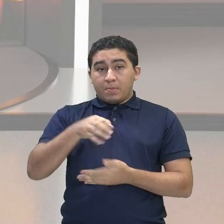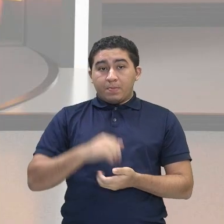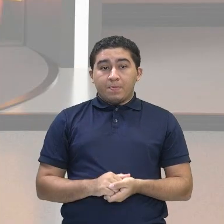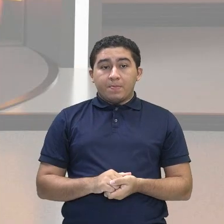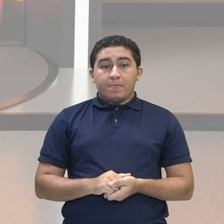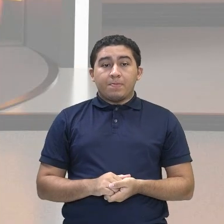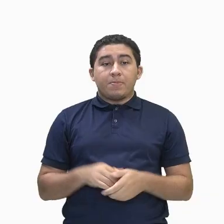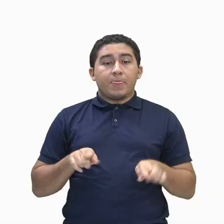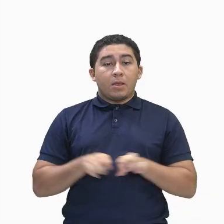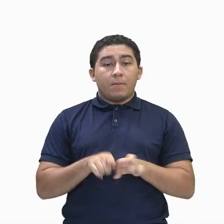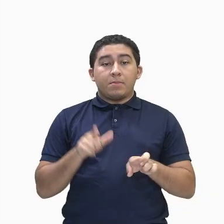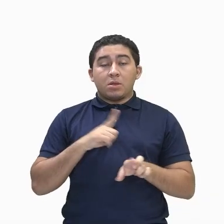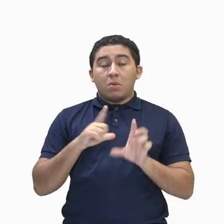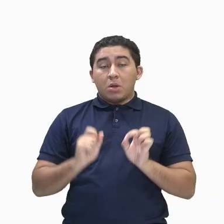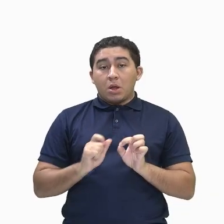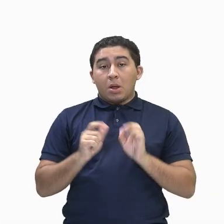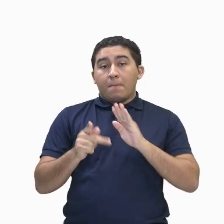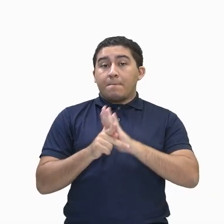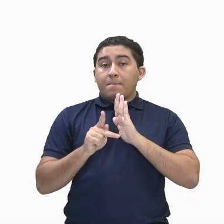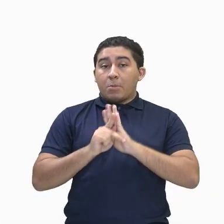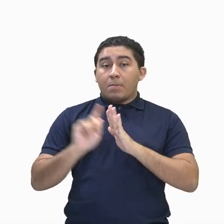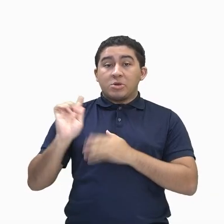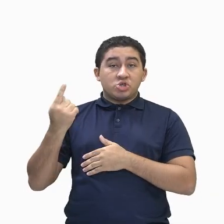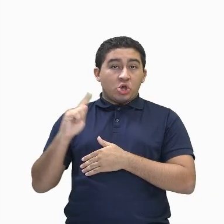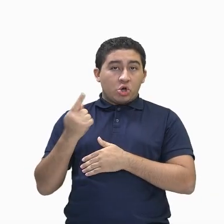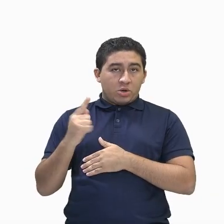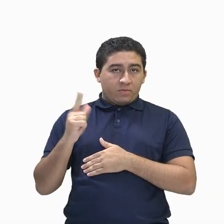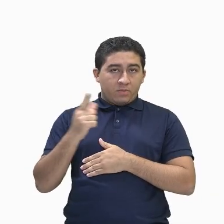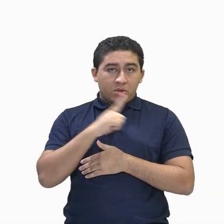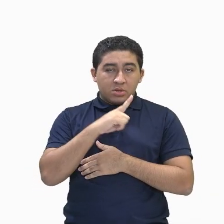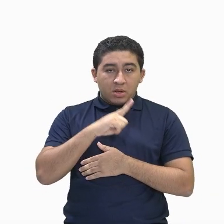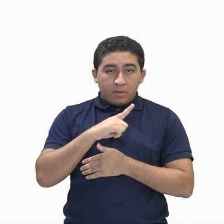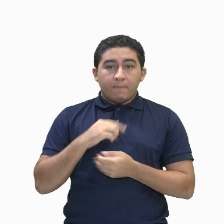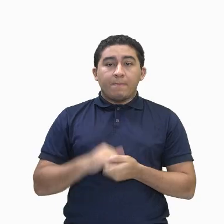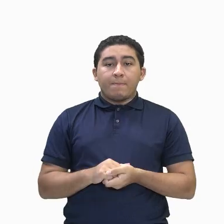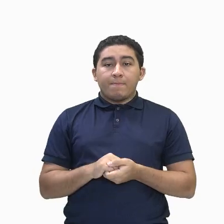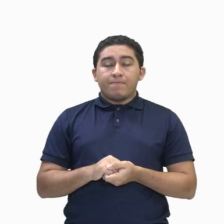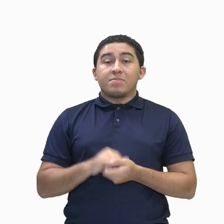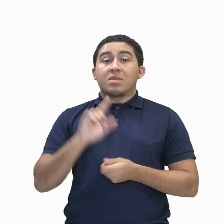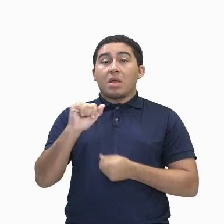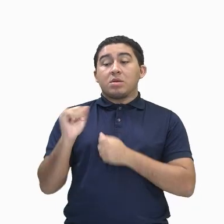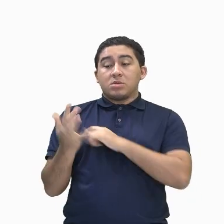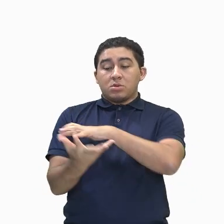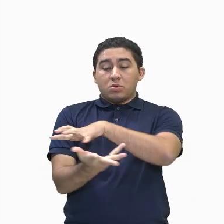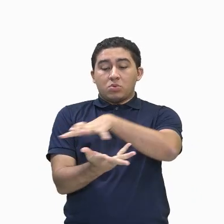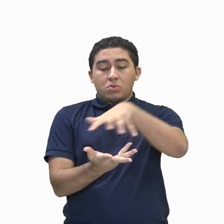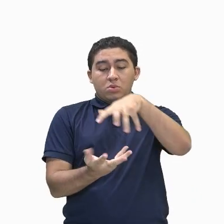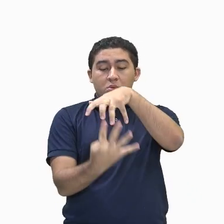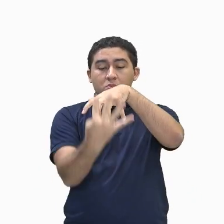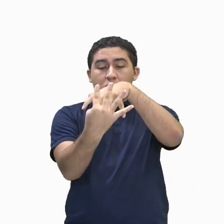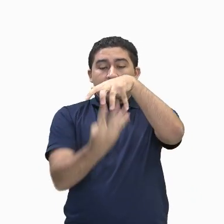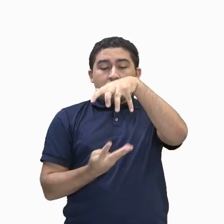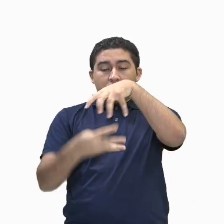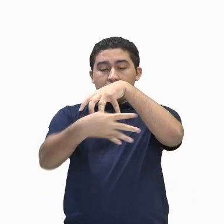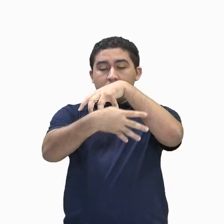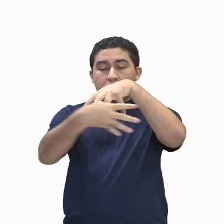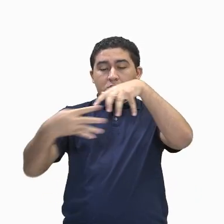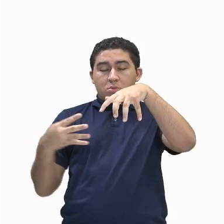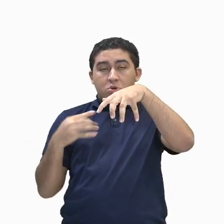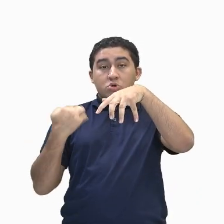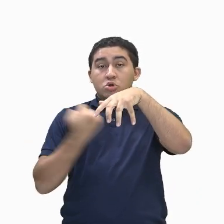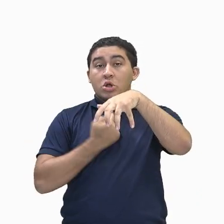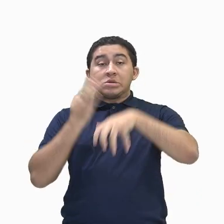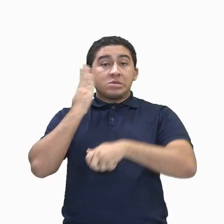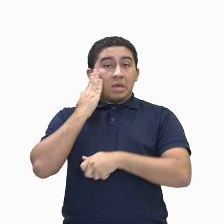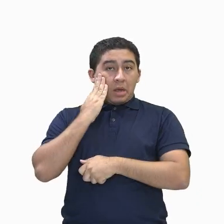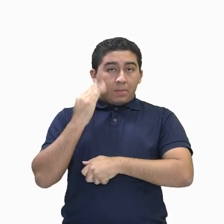as coordenadas geográficas. Essa sobreposição, né, destas linhas imaginárias que nós verificamos ali no nosso